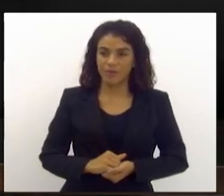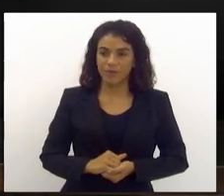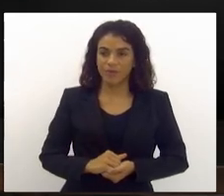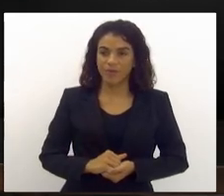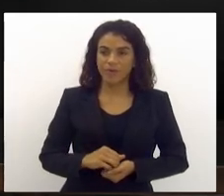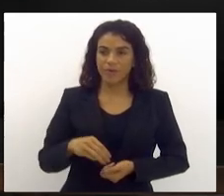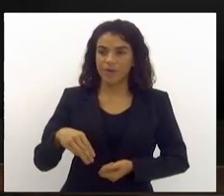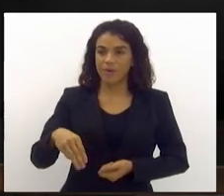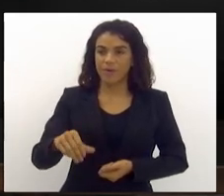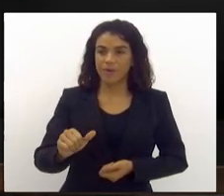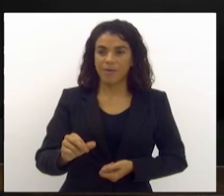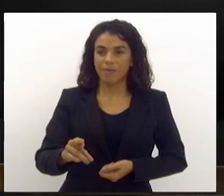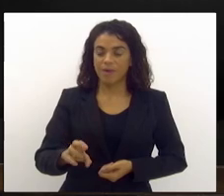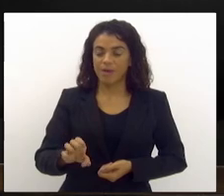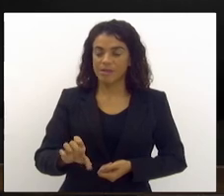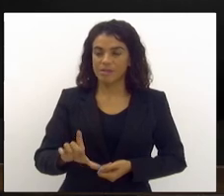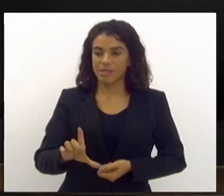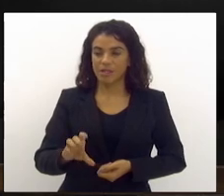deputado Marcelo Dino,